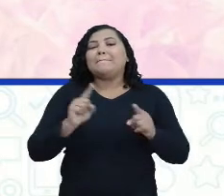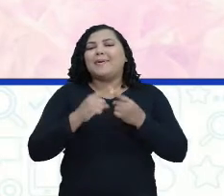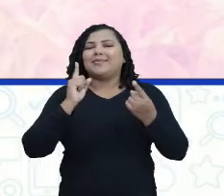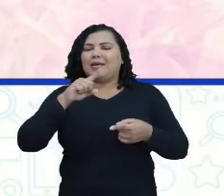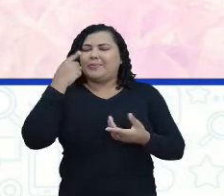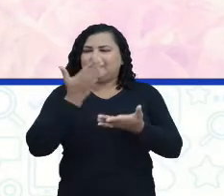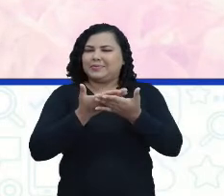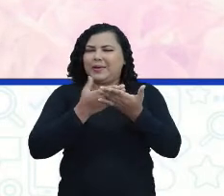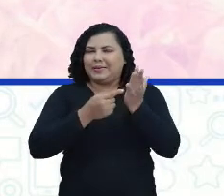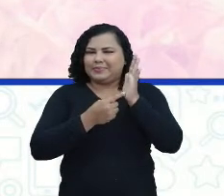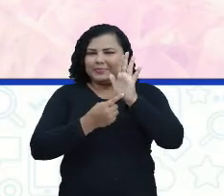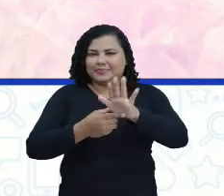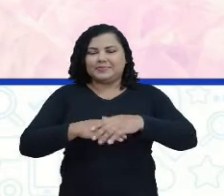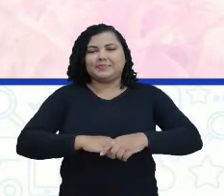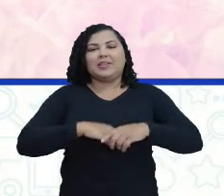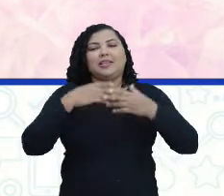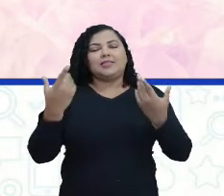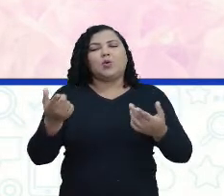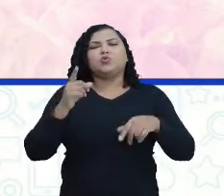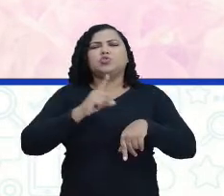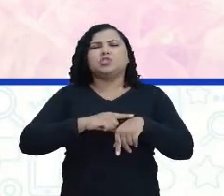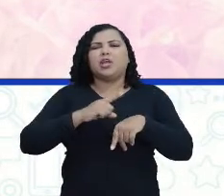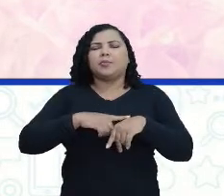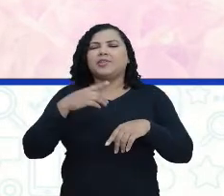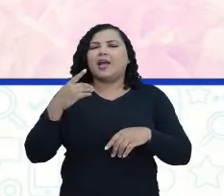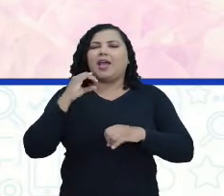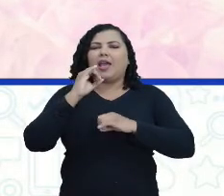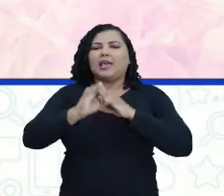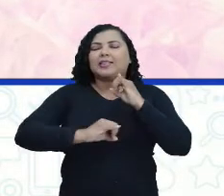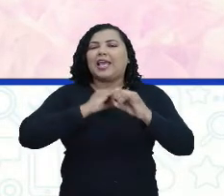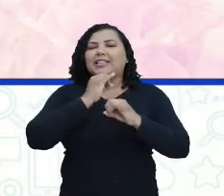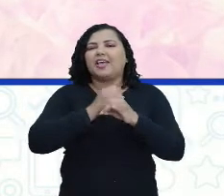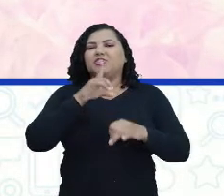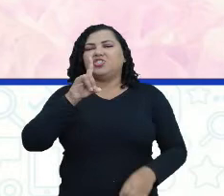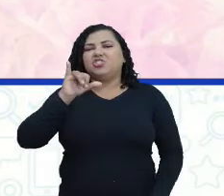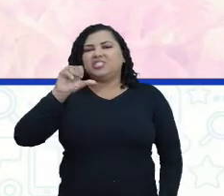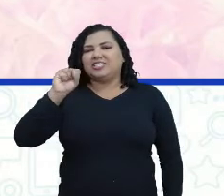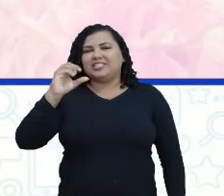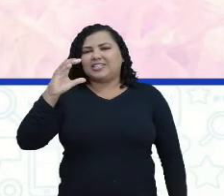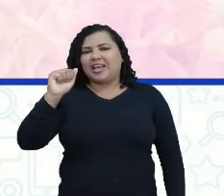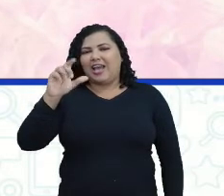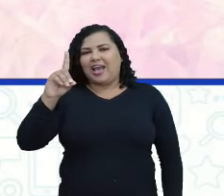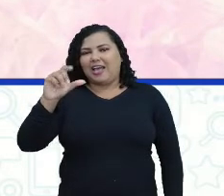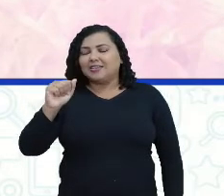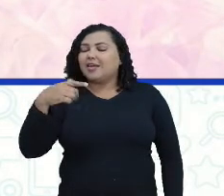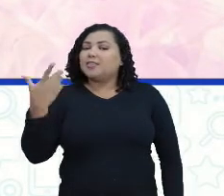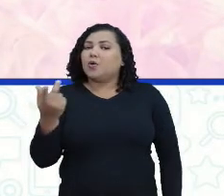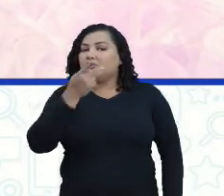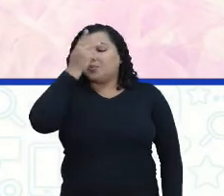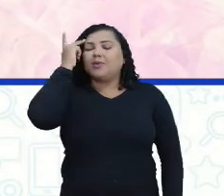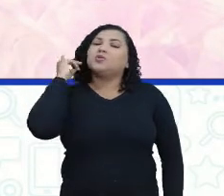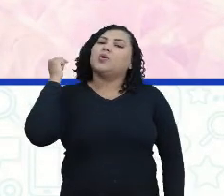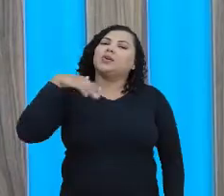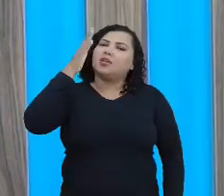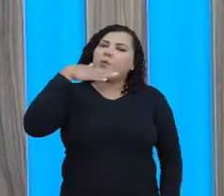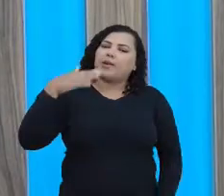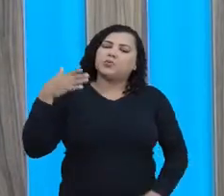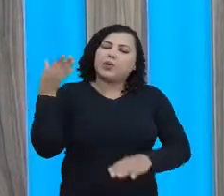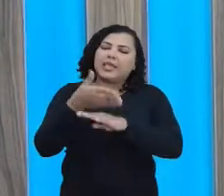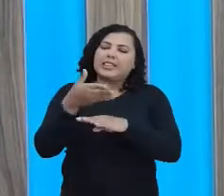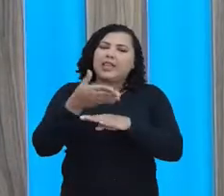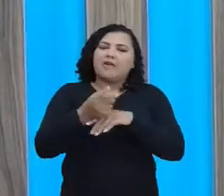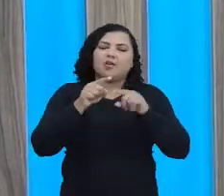nos tempos da internet de escada, um dos grandes passatempos dos brasileiros nos finais de semana era justamente entrar nas salas